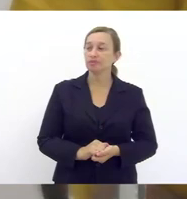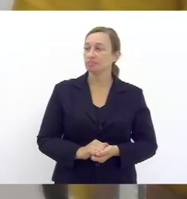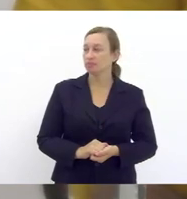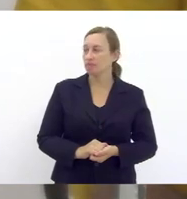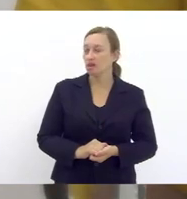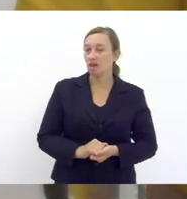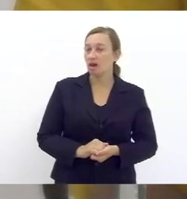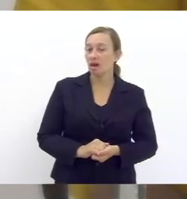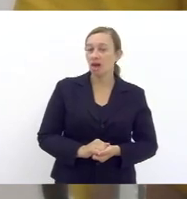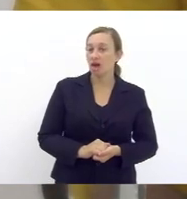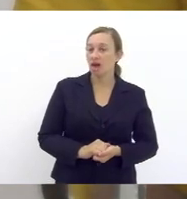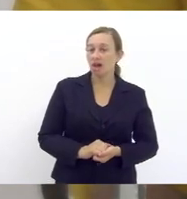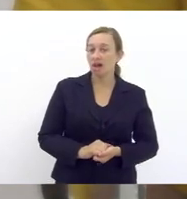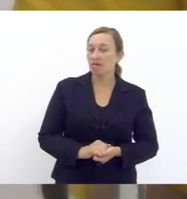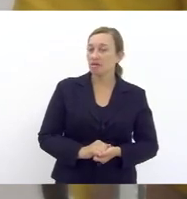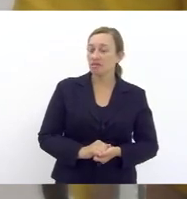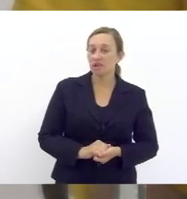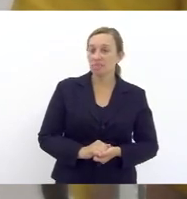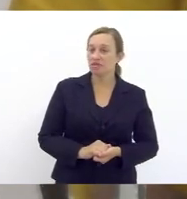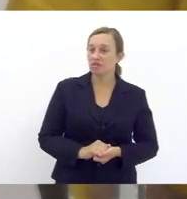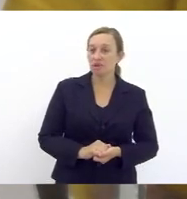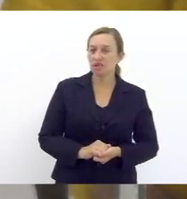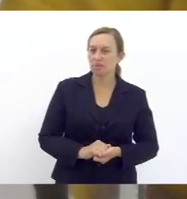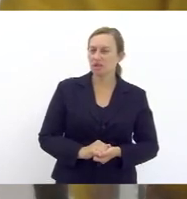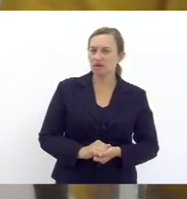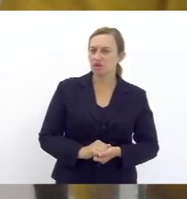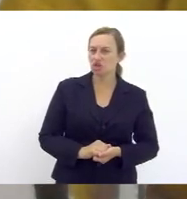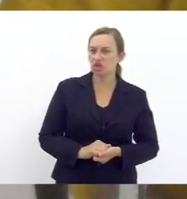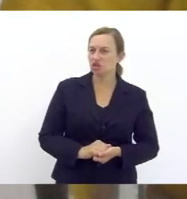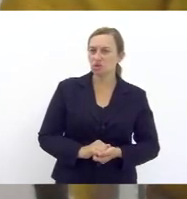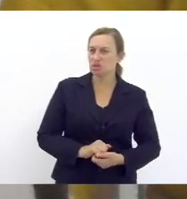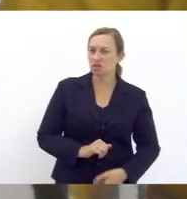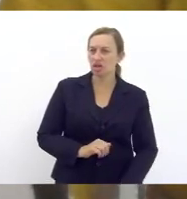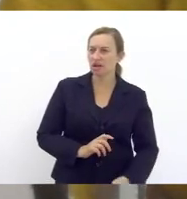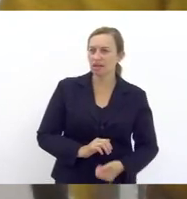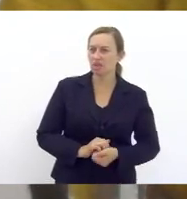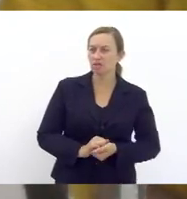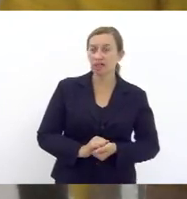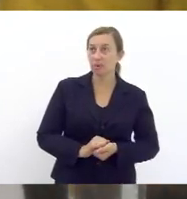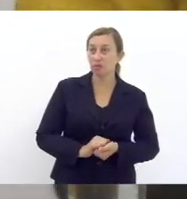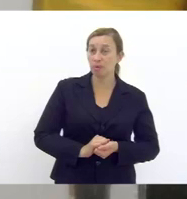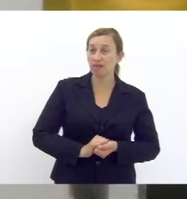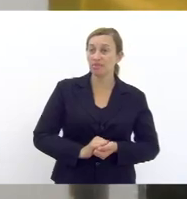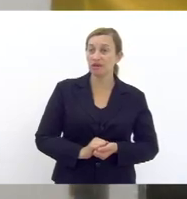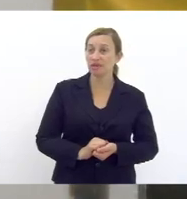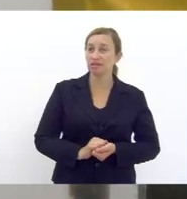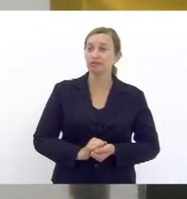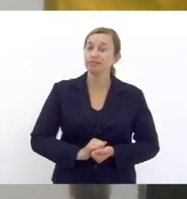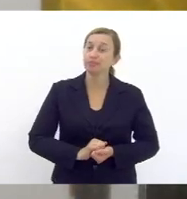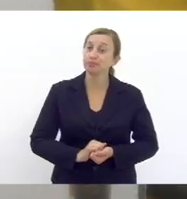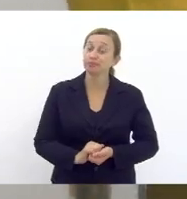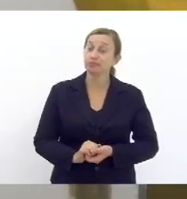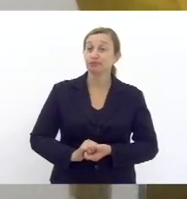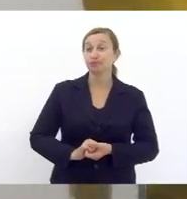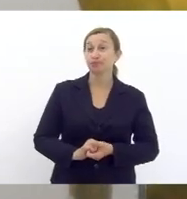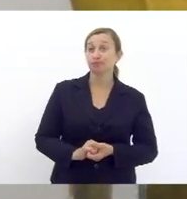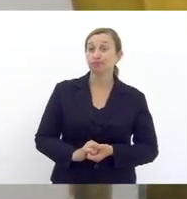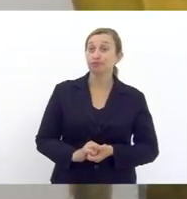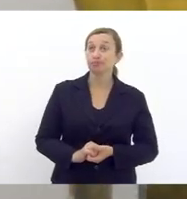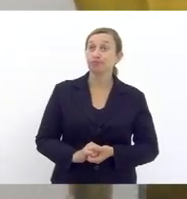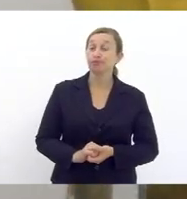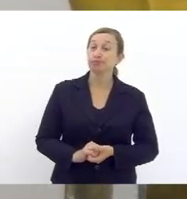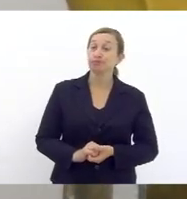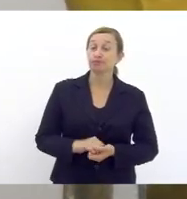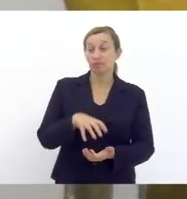vamos aqui ouvir Vanessa Santos renfa rede nacional de